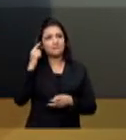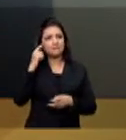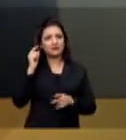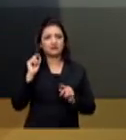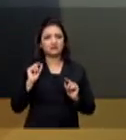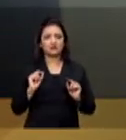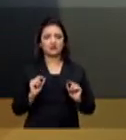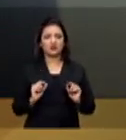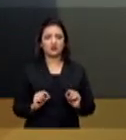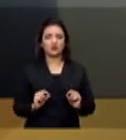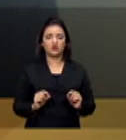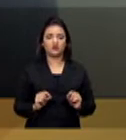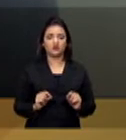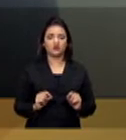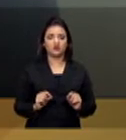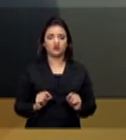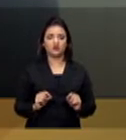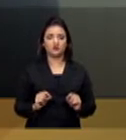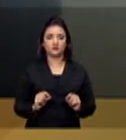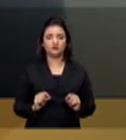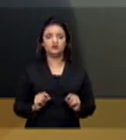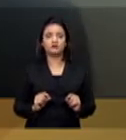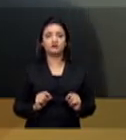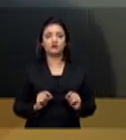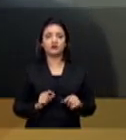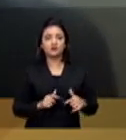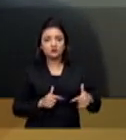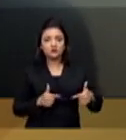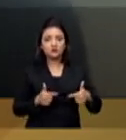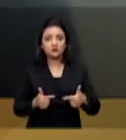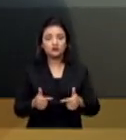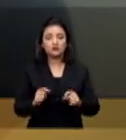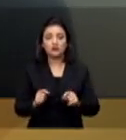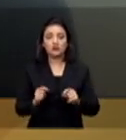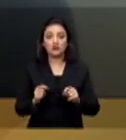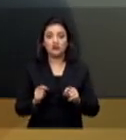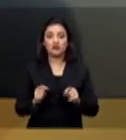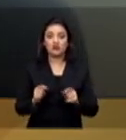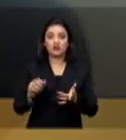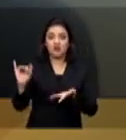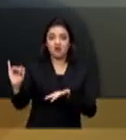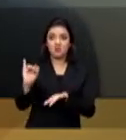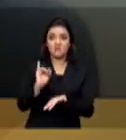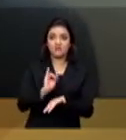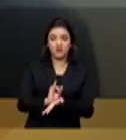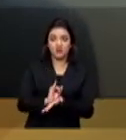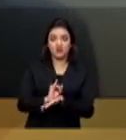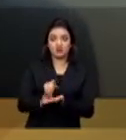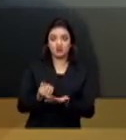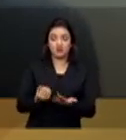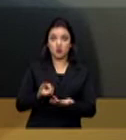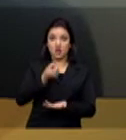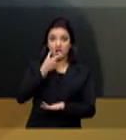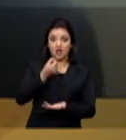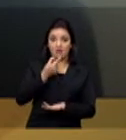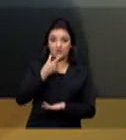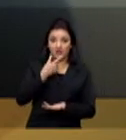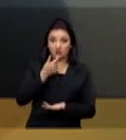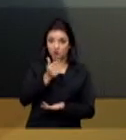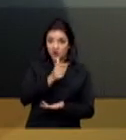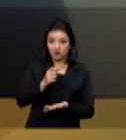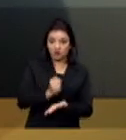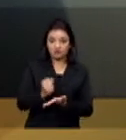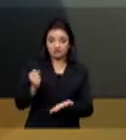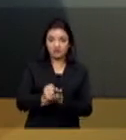concreta imposta ao réu, que é a importação de medicamentos sem registro sanitário.